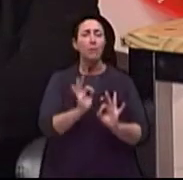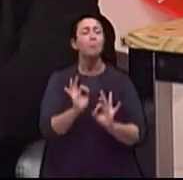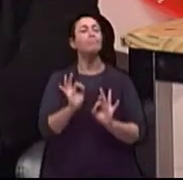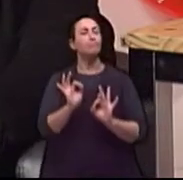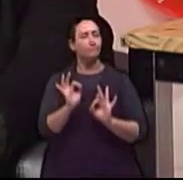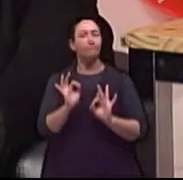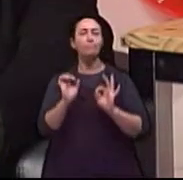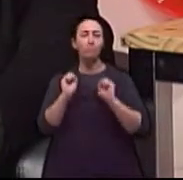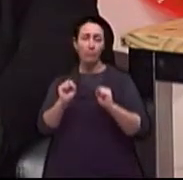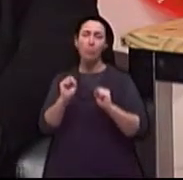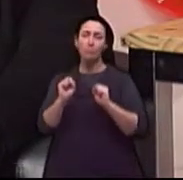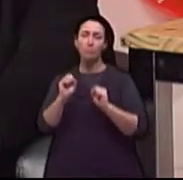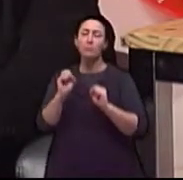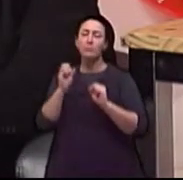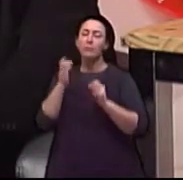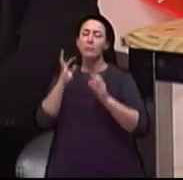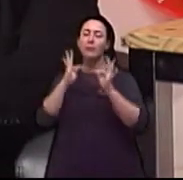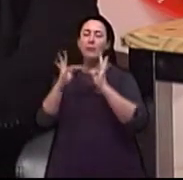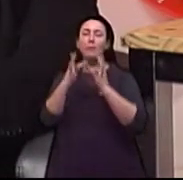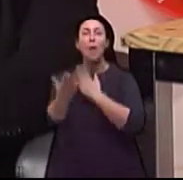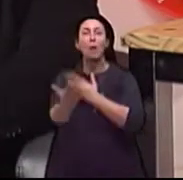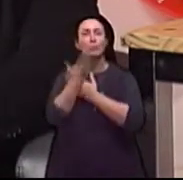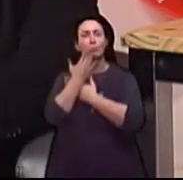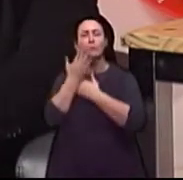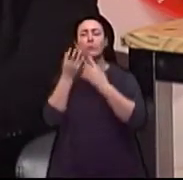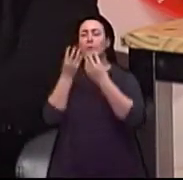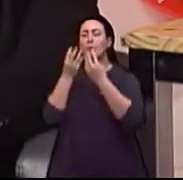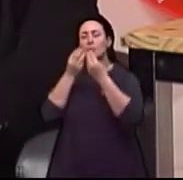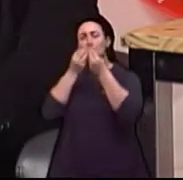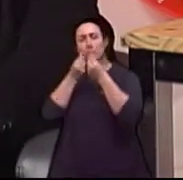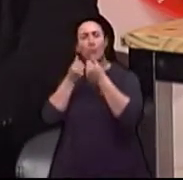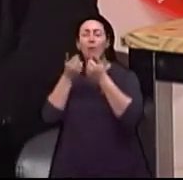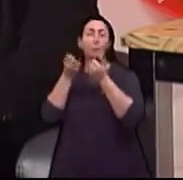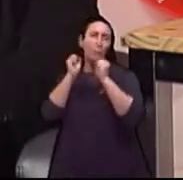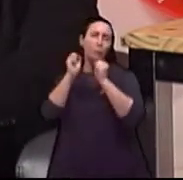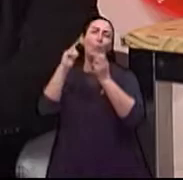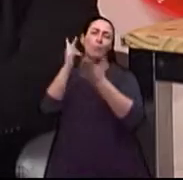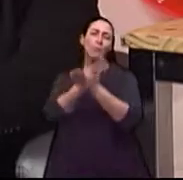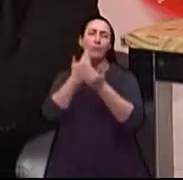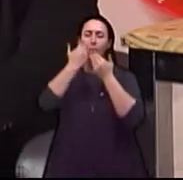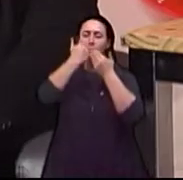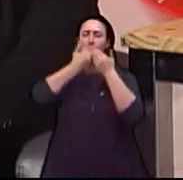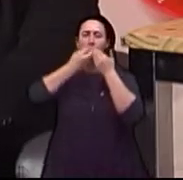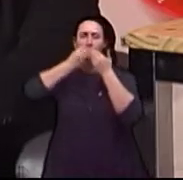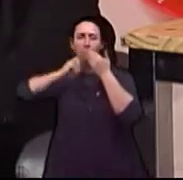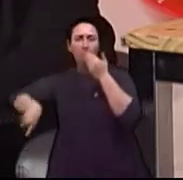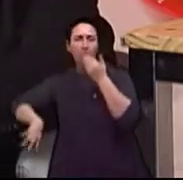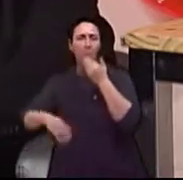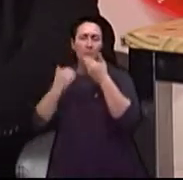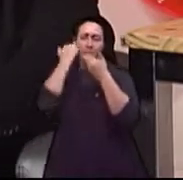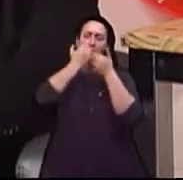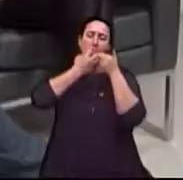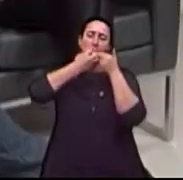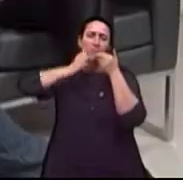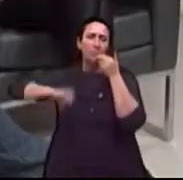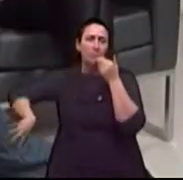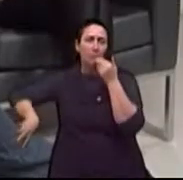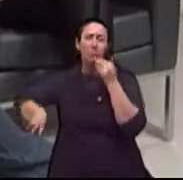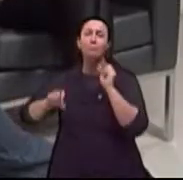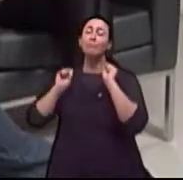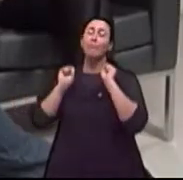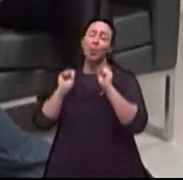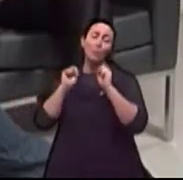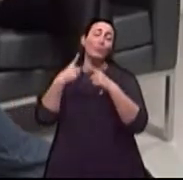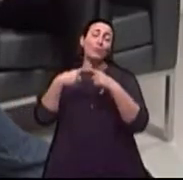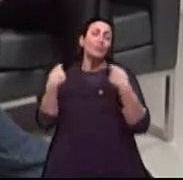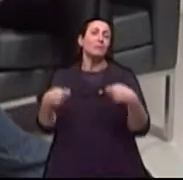deixa sequelas importantes as pessoas perdem pedaços do lado perde mandíbula para quem tem que movida aquela parte